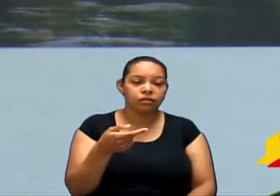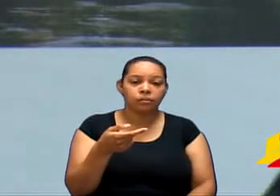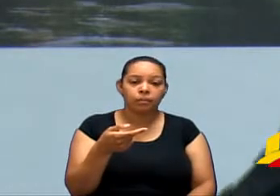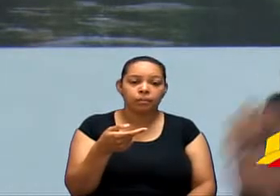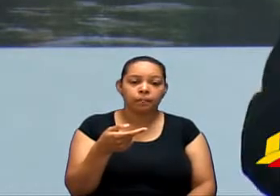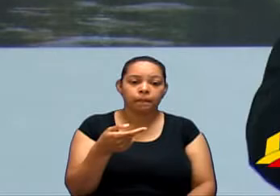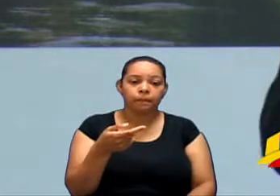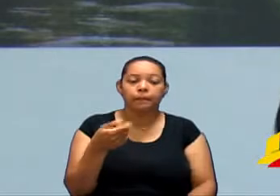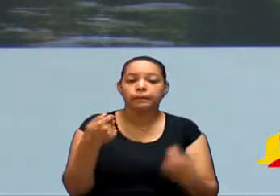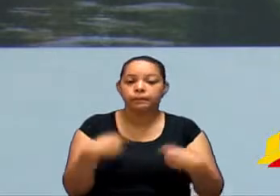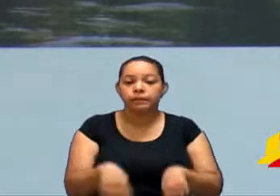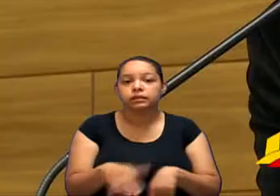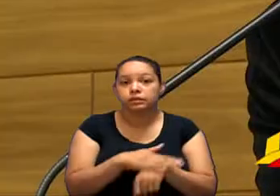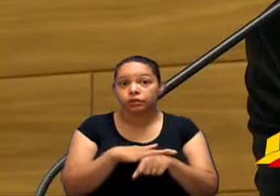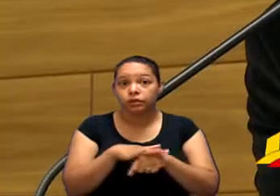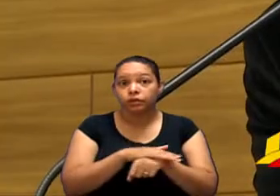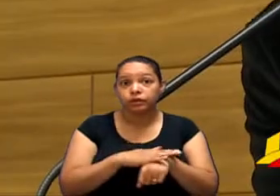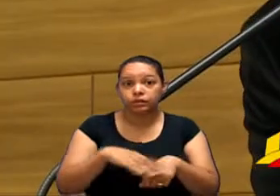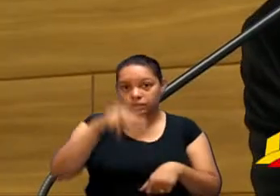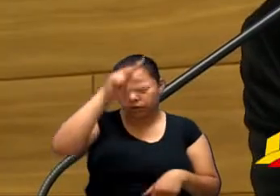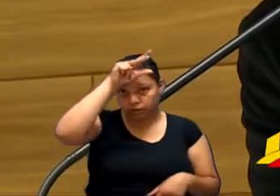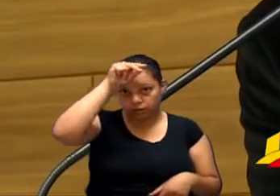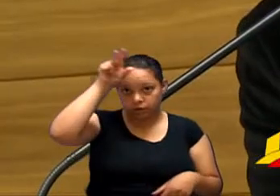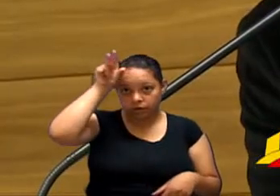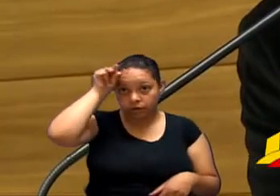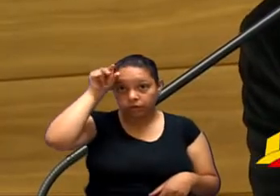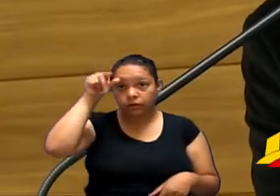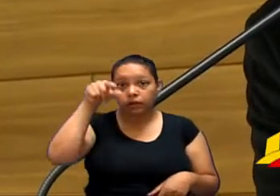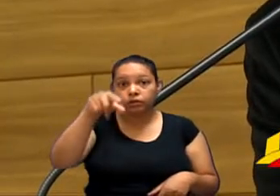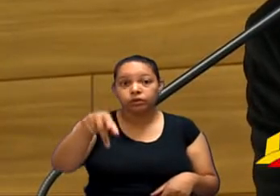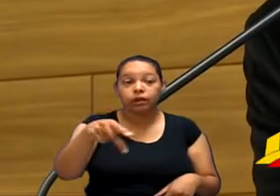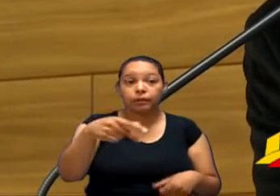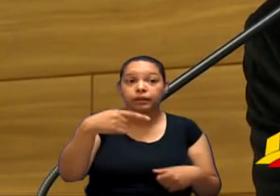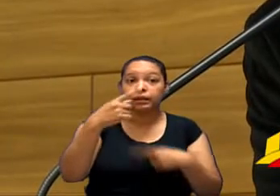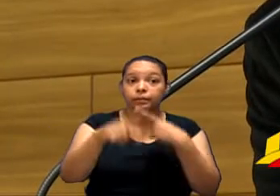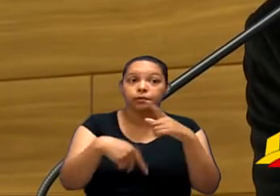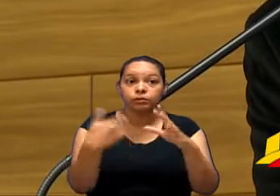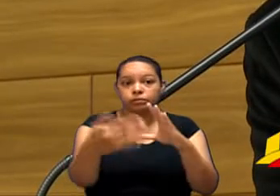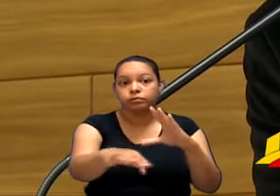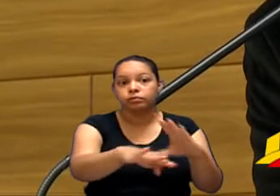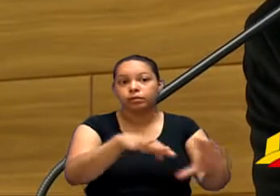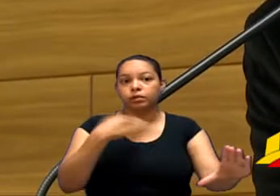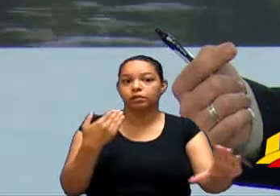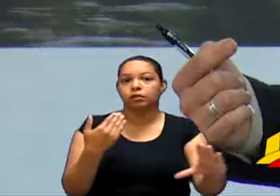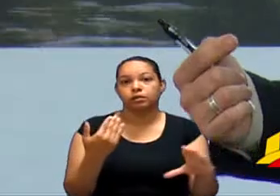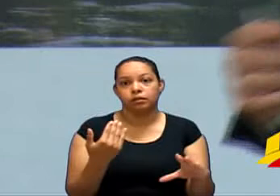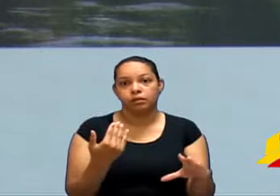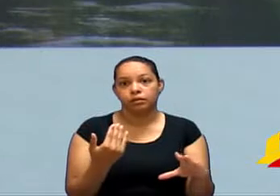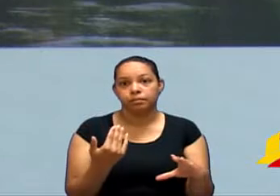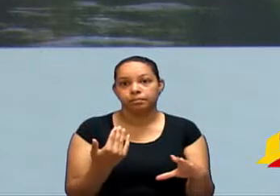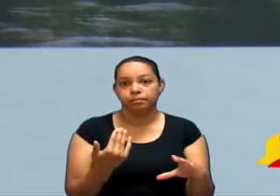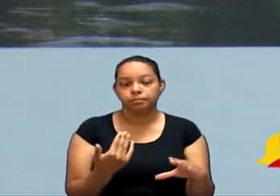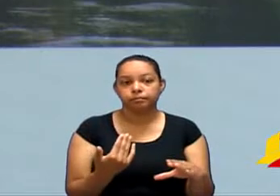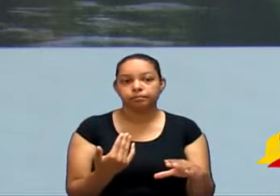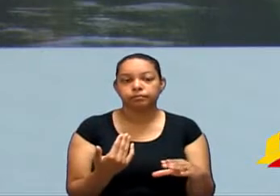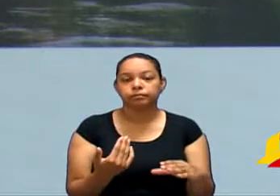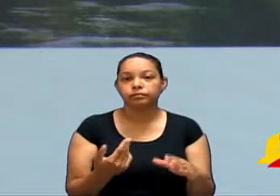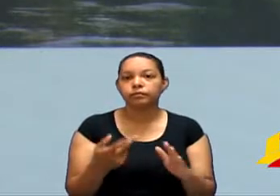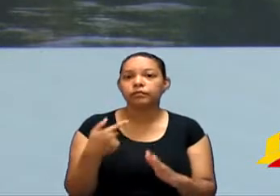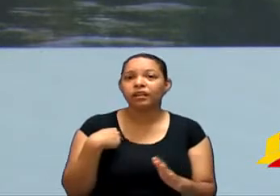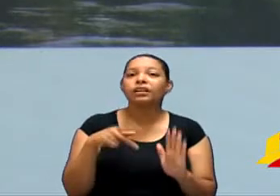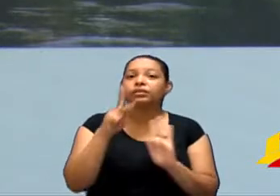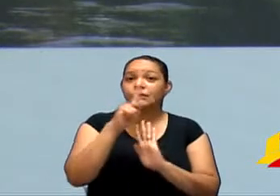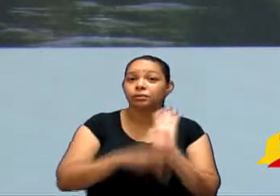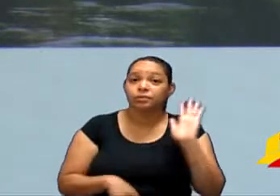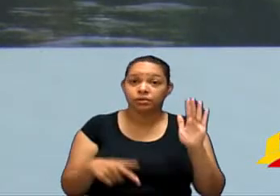conversa por Prefeito fazer um projeto é mandar para cá eu tenho um projeto na equipa Cristiano Eu tenho um projeto que é tão simples